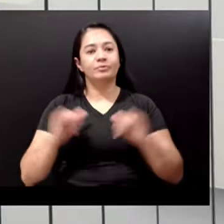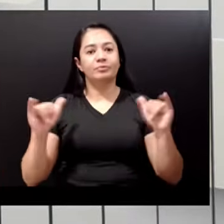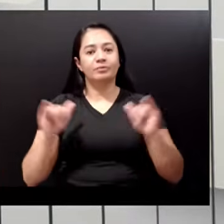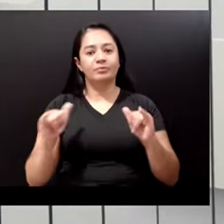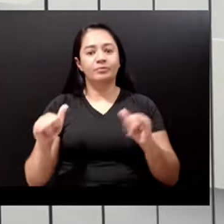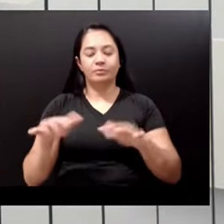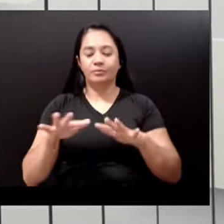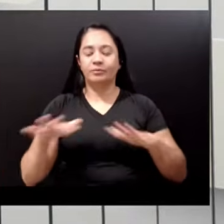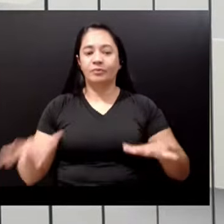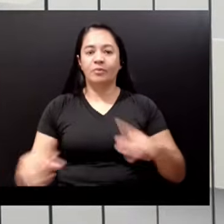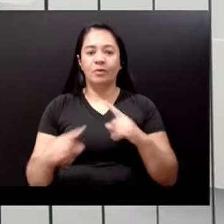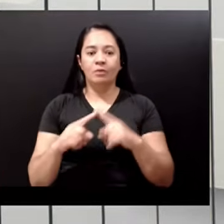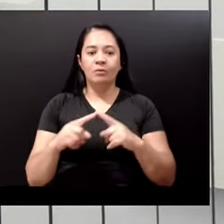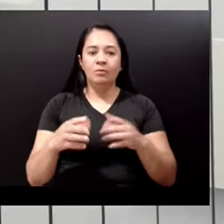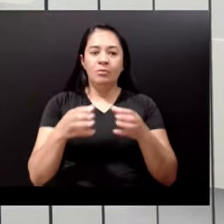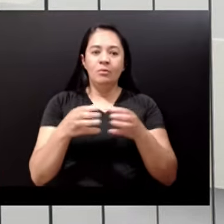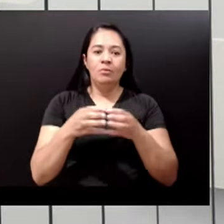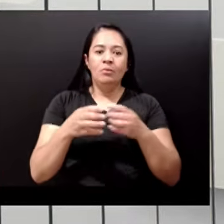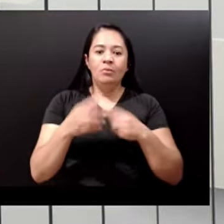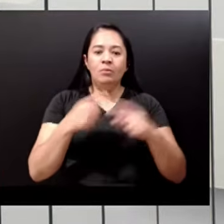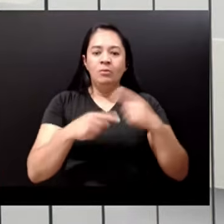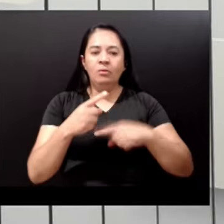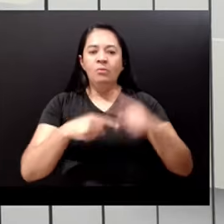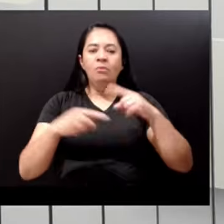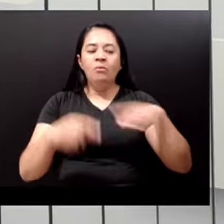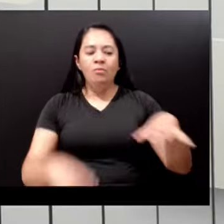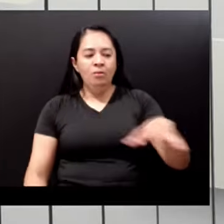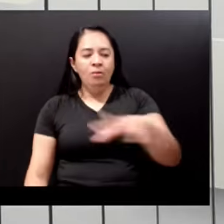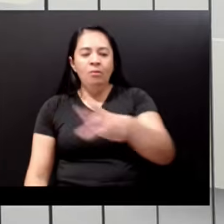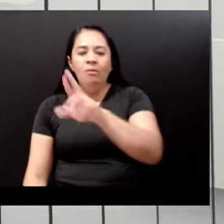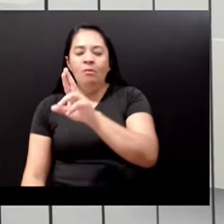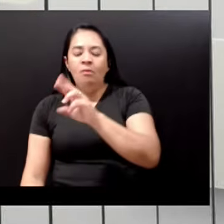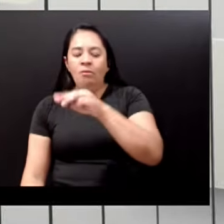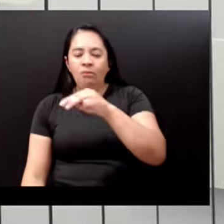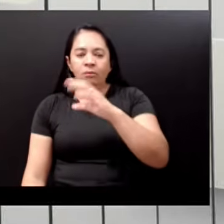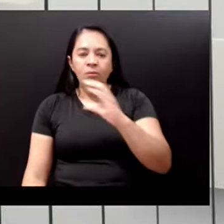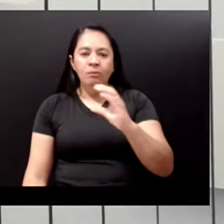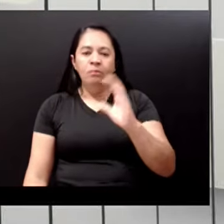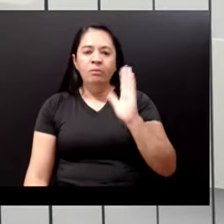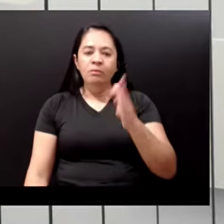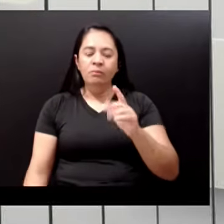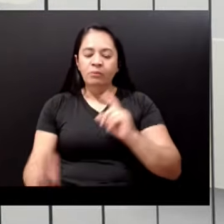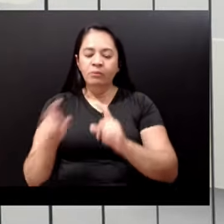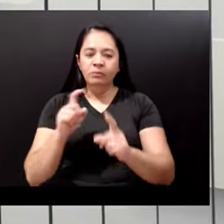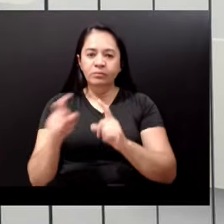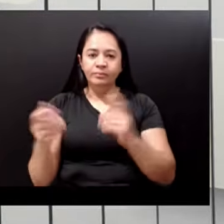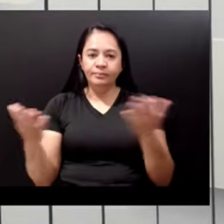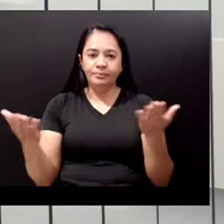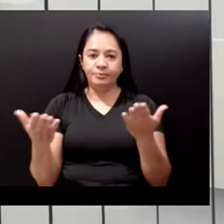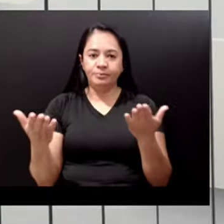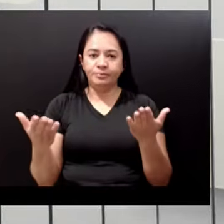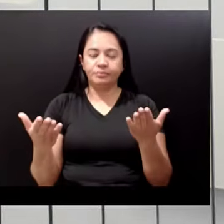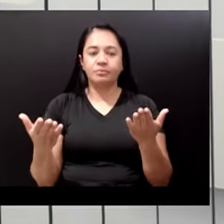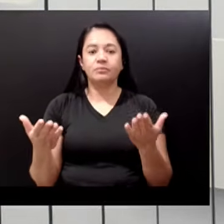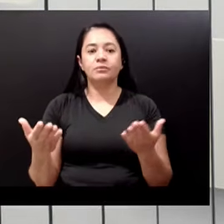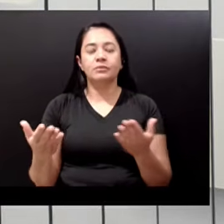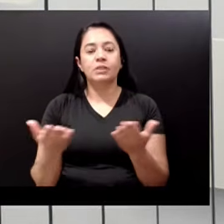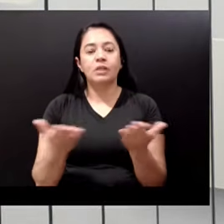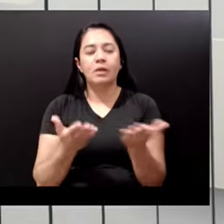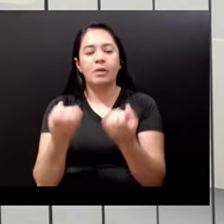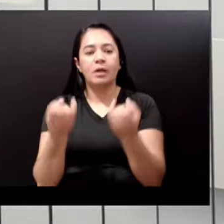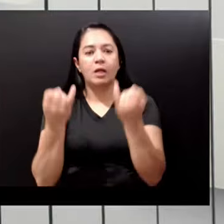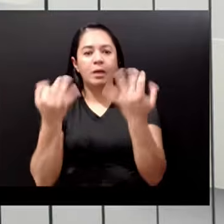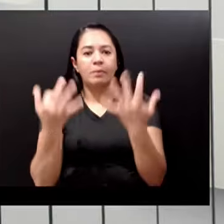de Desenvolvimento da Região Metropolitana de Campinas faz reunião extraordinária para tratar de assuntos relacionados